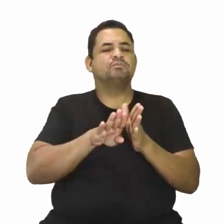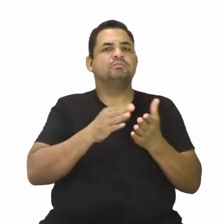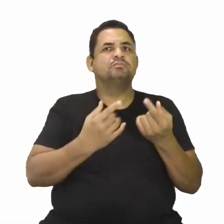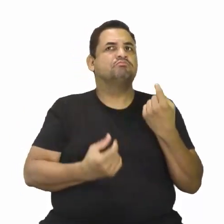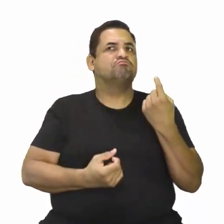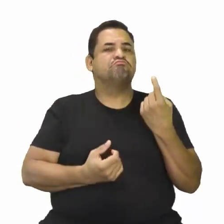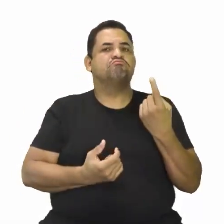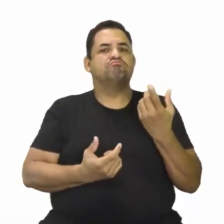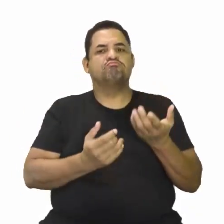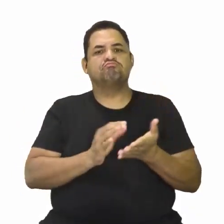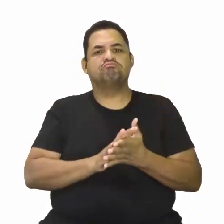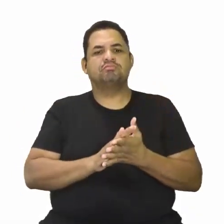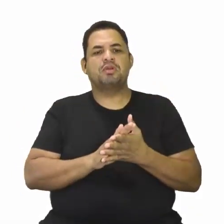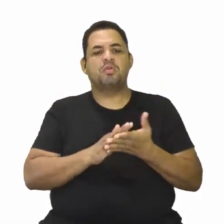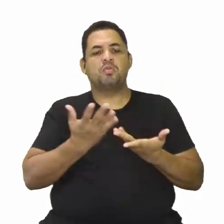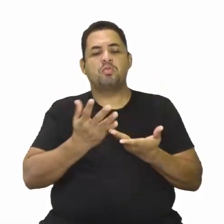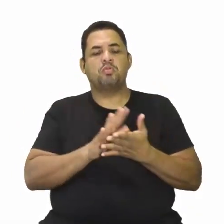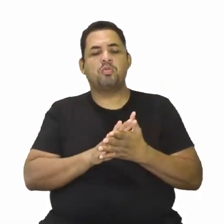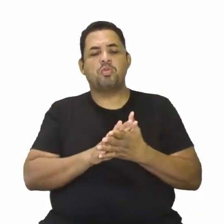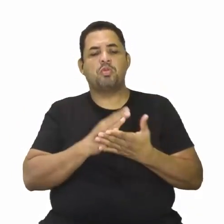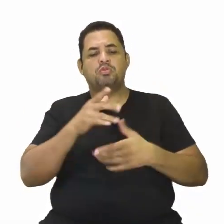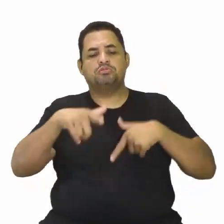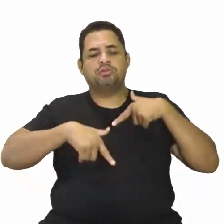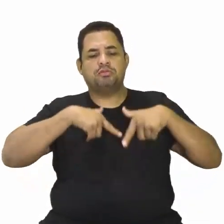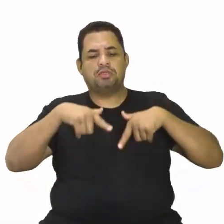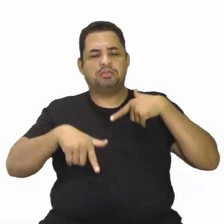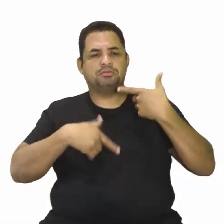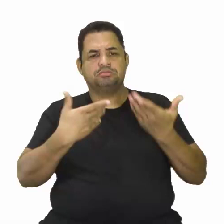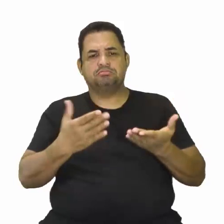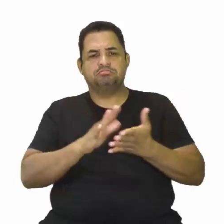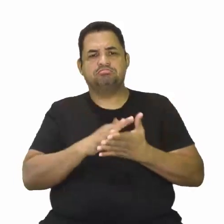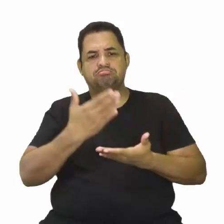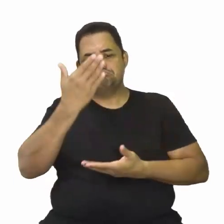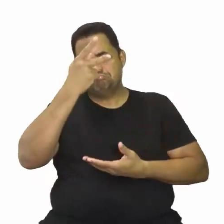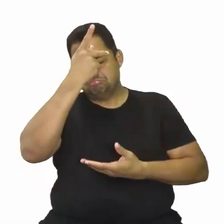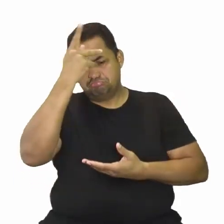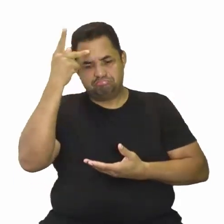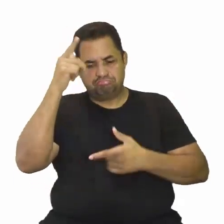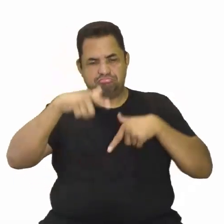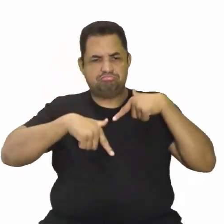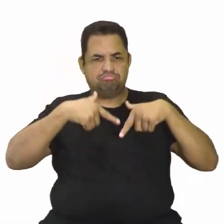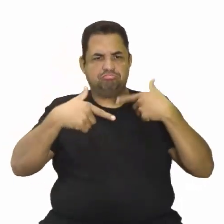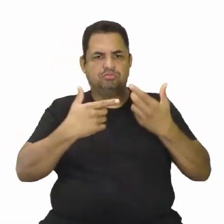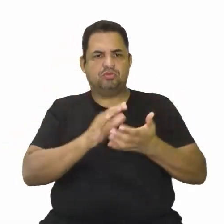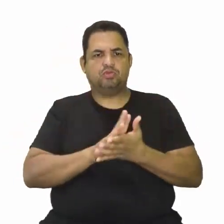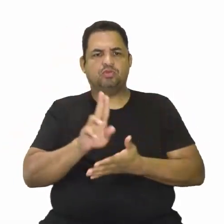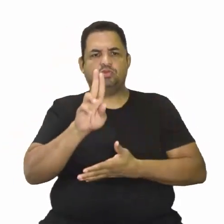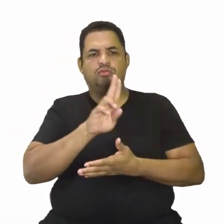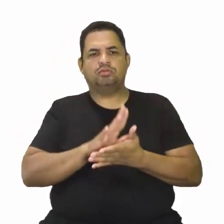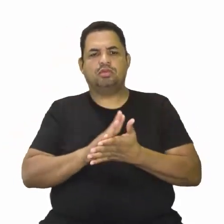algum empregado. Olha aqui o uso da apócope,